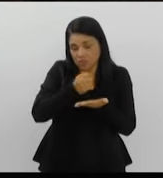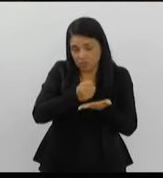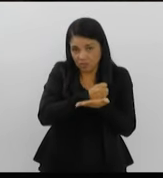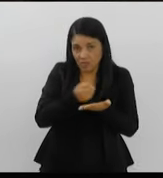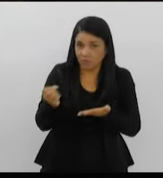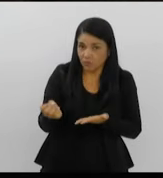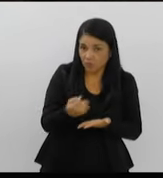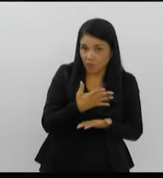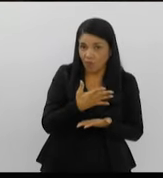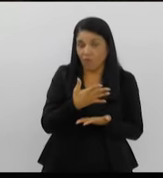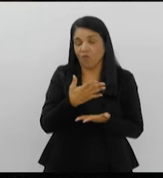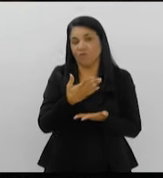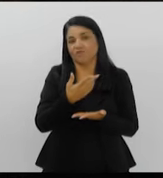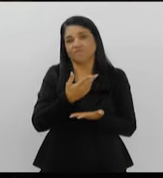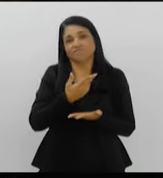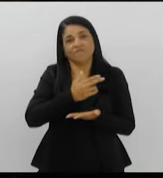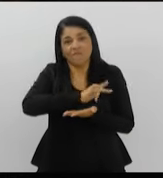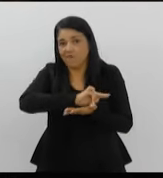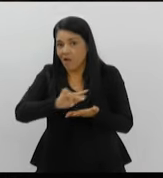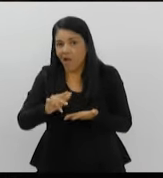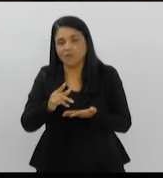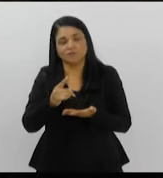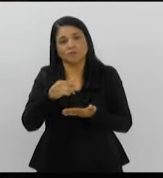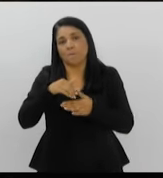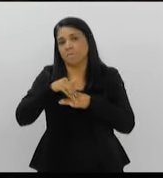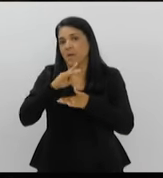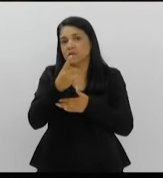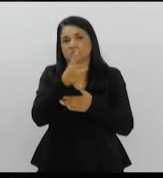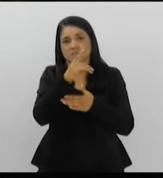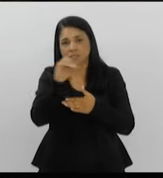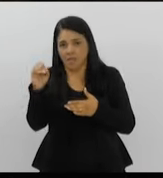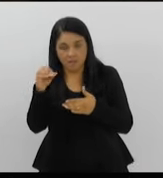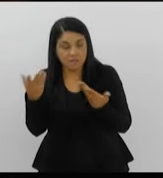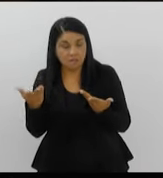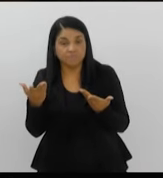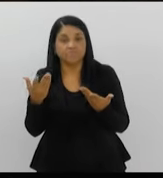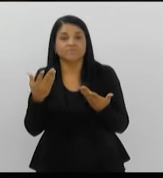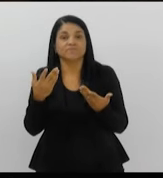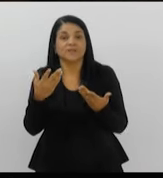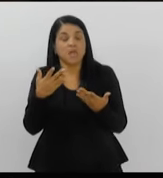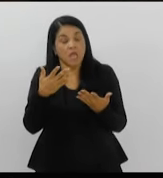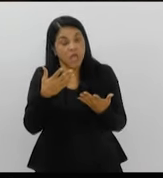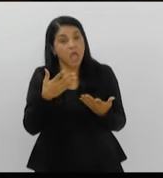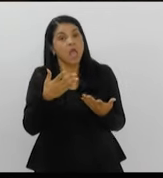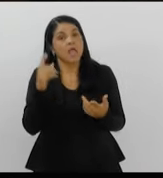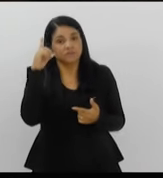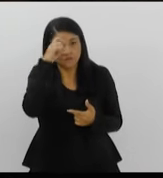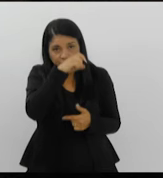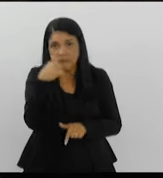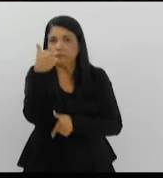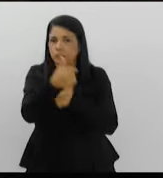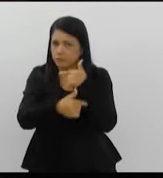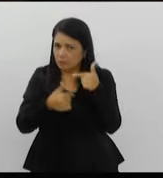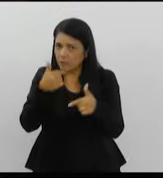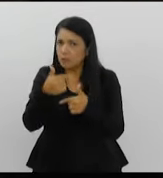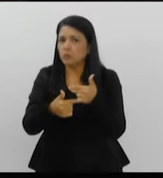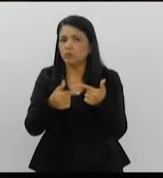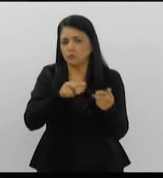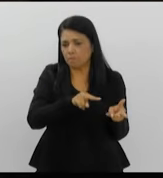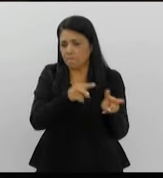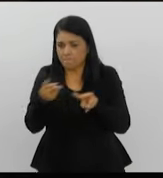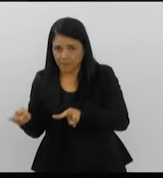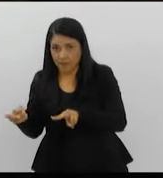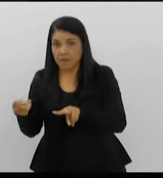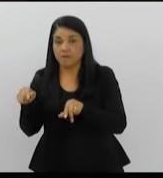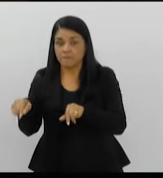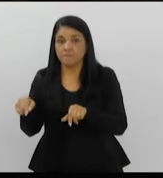são centenas de novos contratos. Então, é uma operação extremamente complexa, trabalhosa e difícil, que a Secretaria